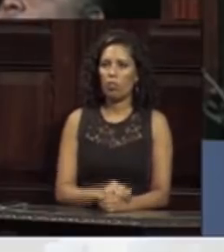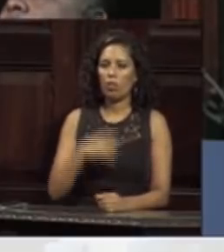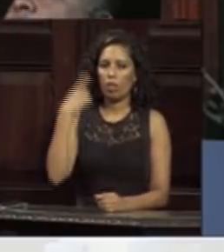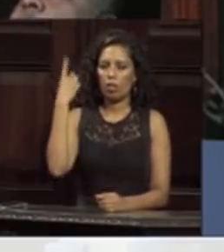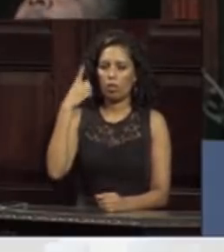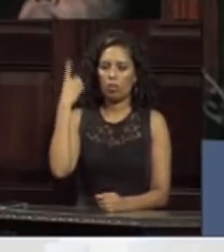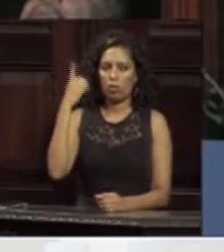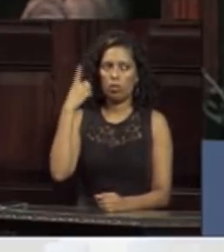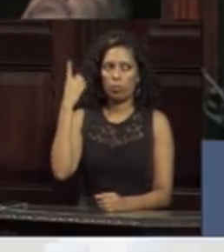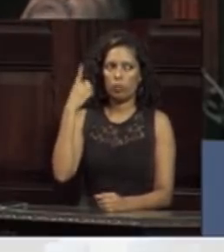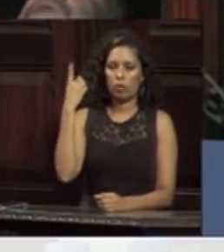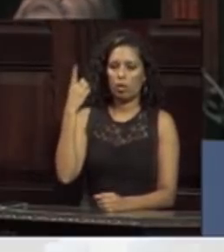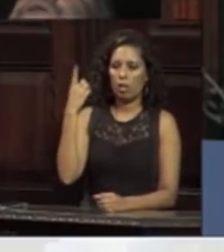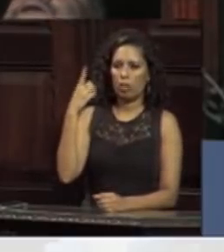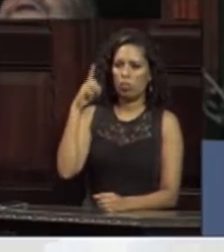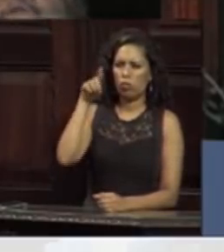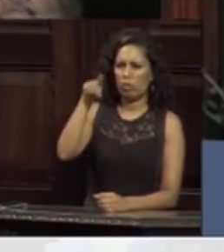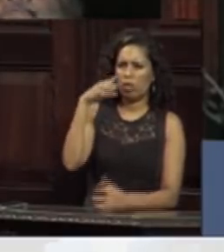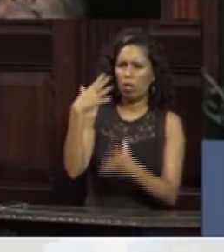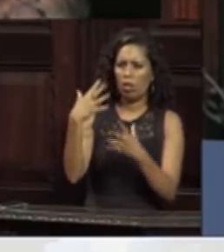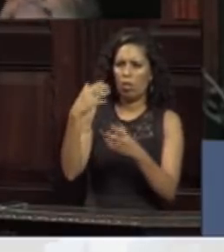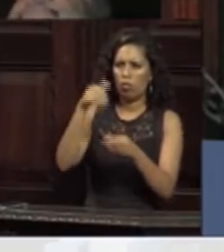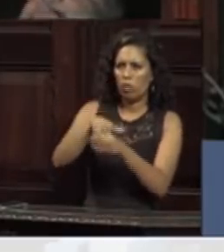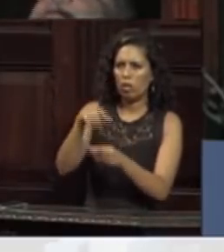Deputado Iranildo Campos vota não, é isso, deputado?